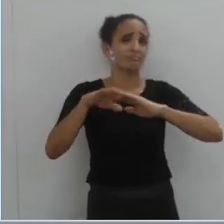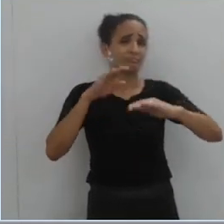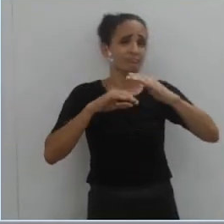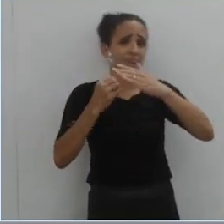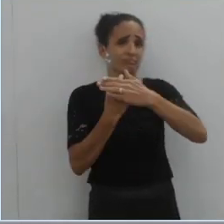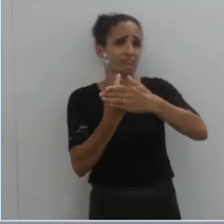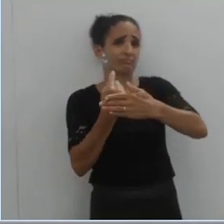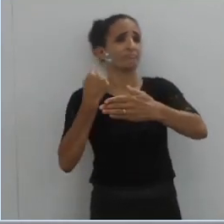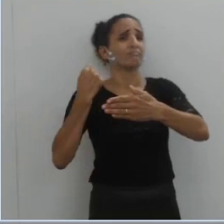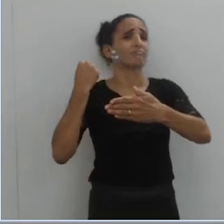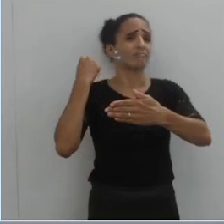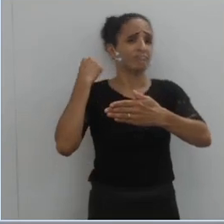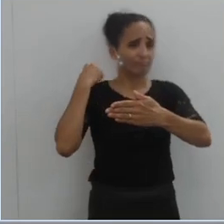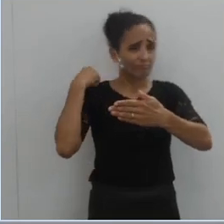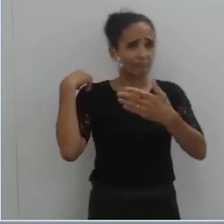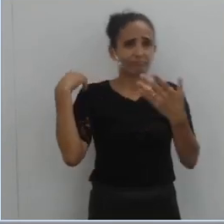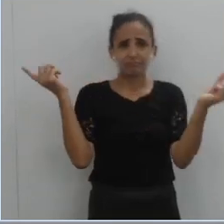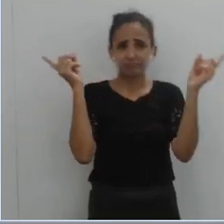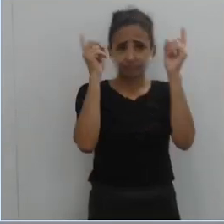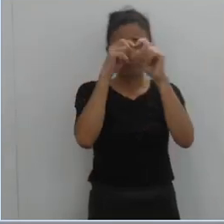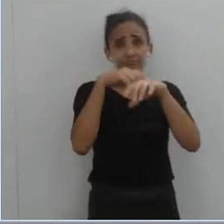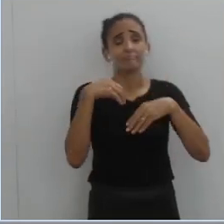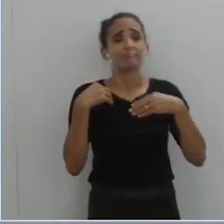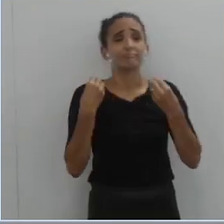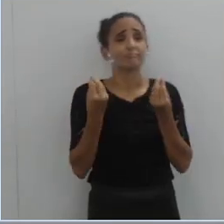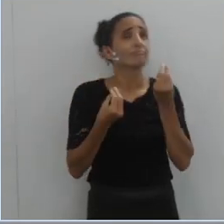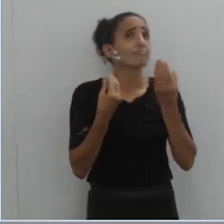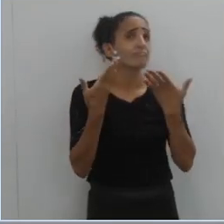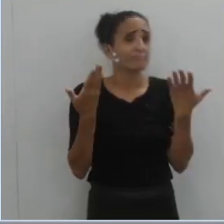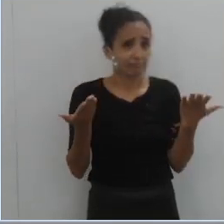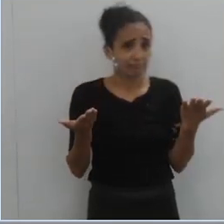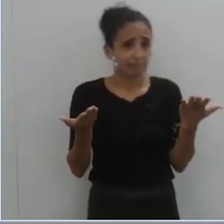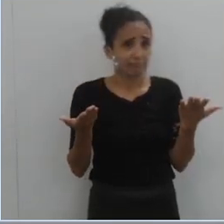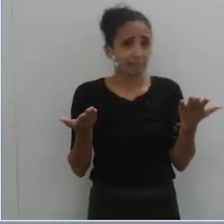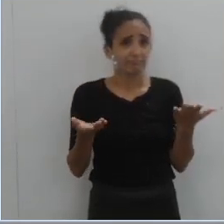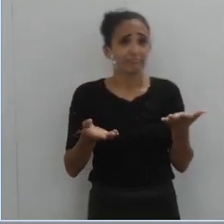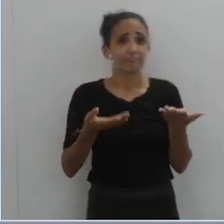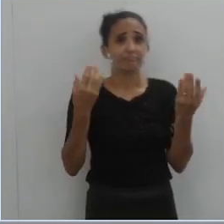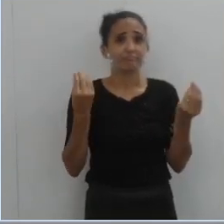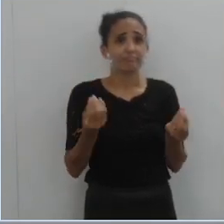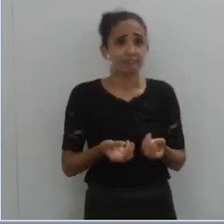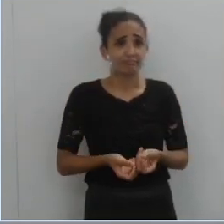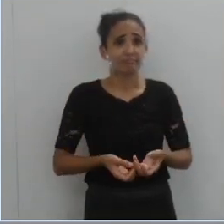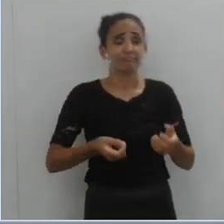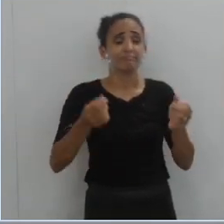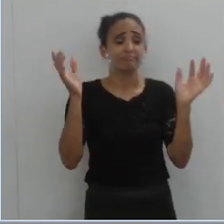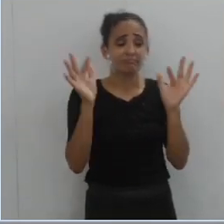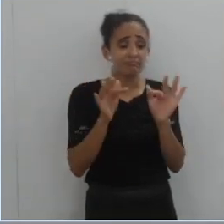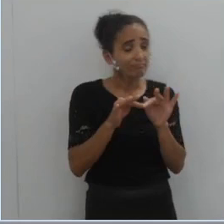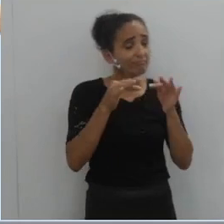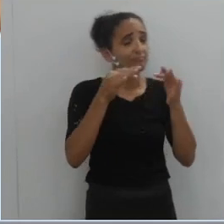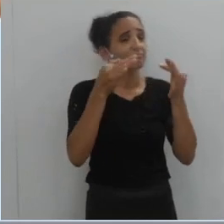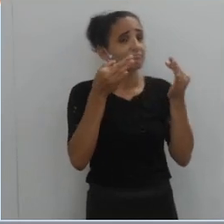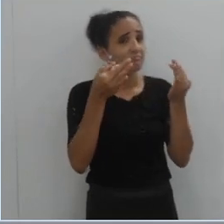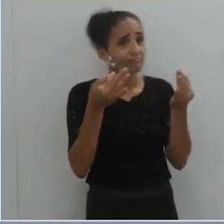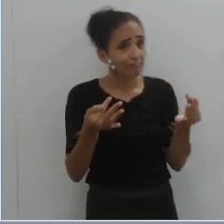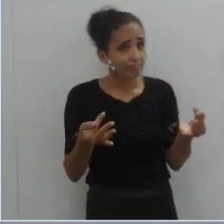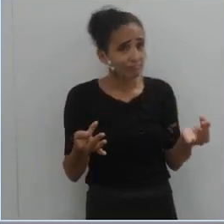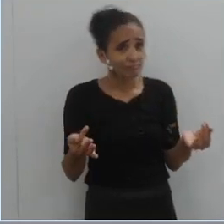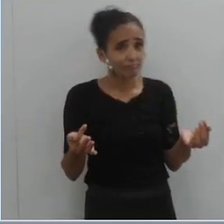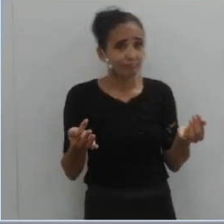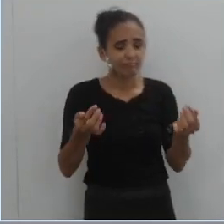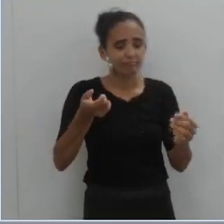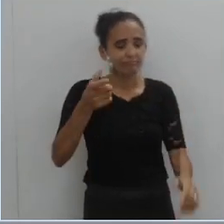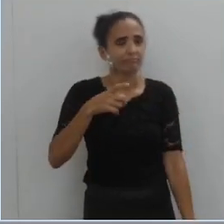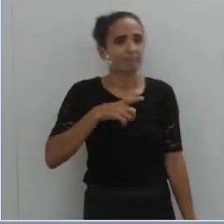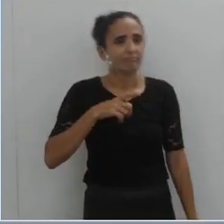trás. E como é que é isso, professor? Vai voltar porque simplesmente vai ter alguém